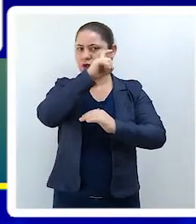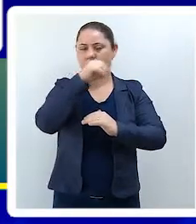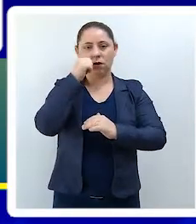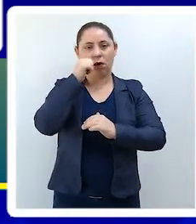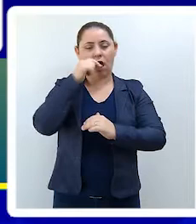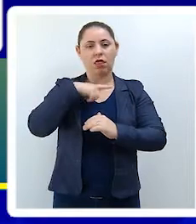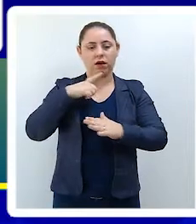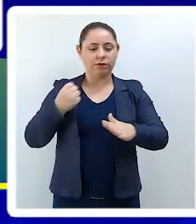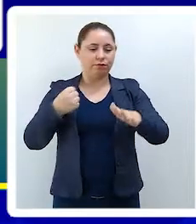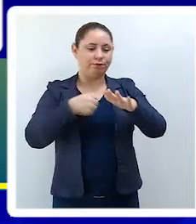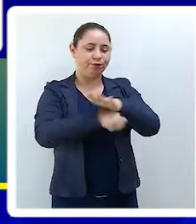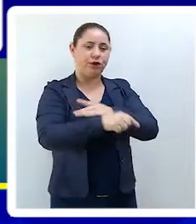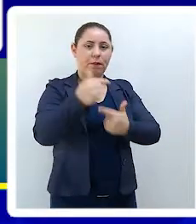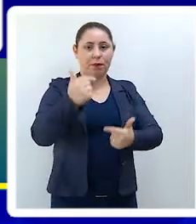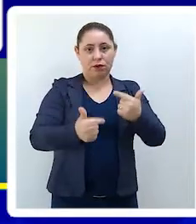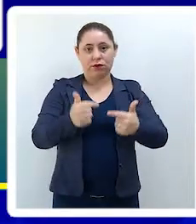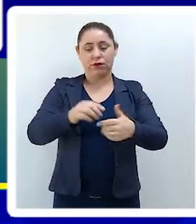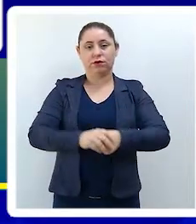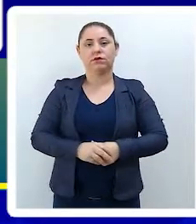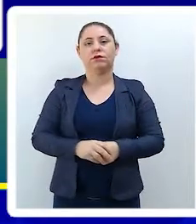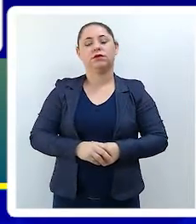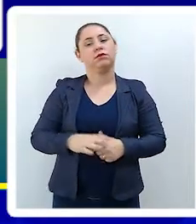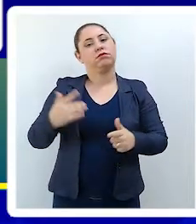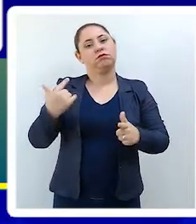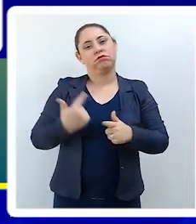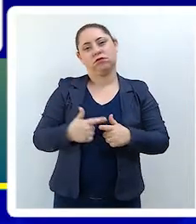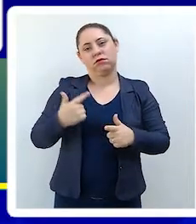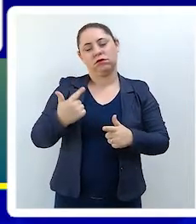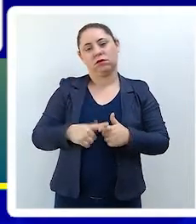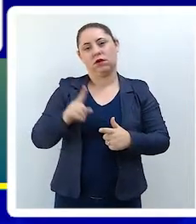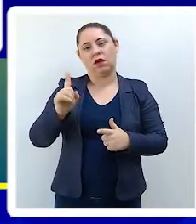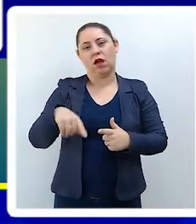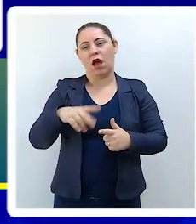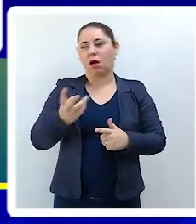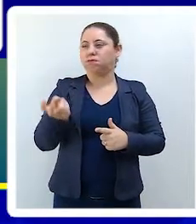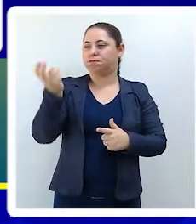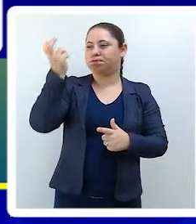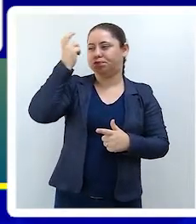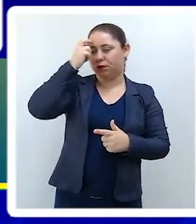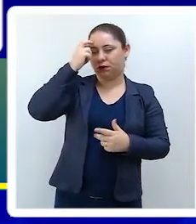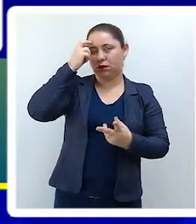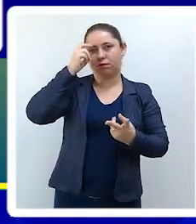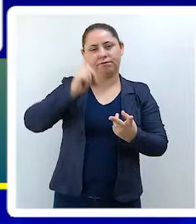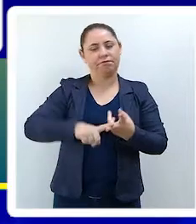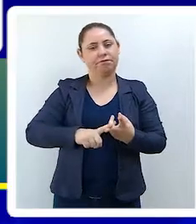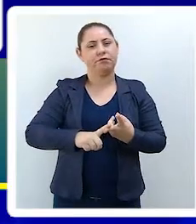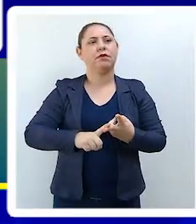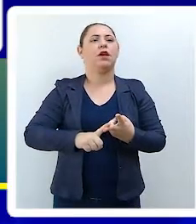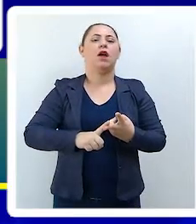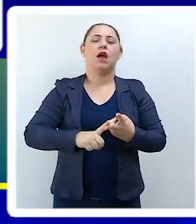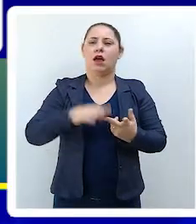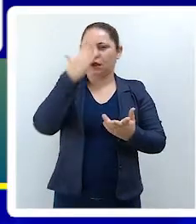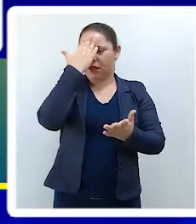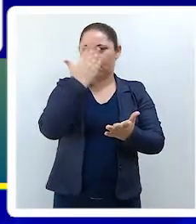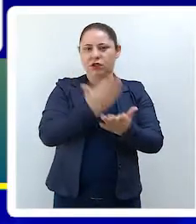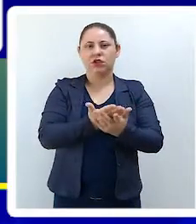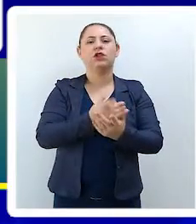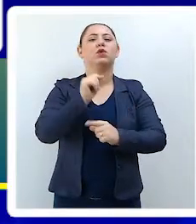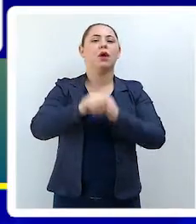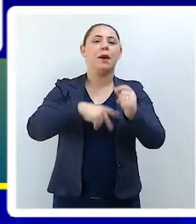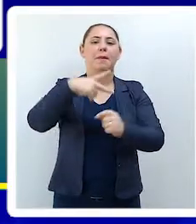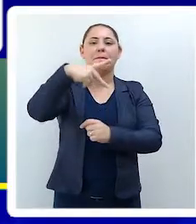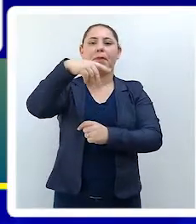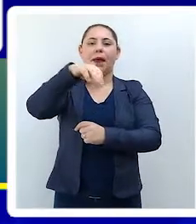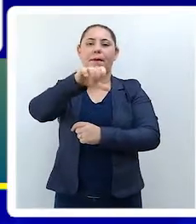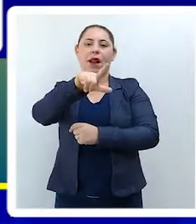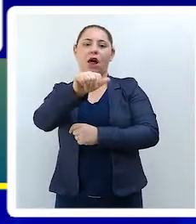que a mulher tem de se inserir na seara política, devido à cultura, devido a essa crença, né, que a